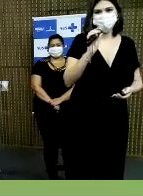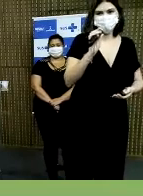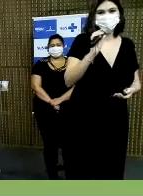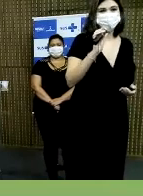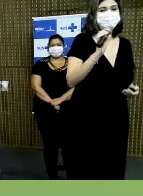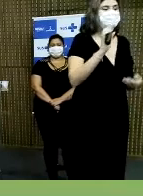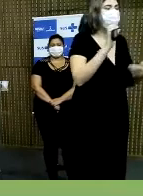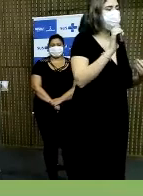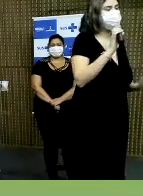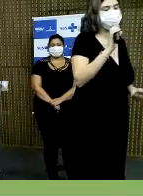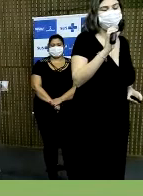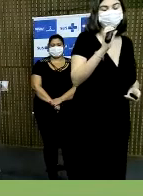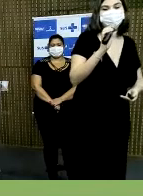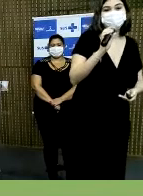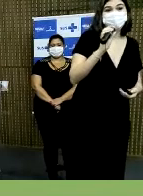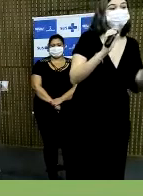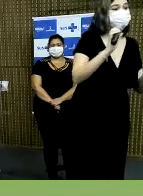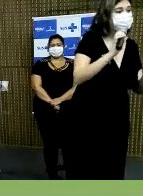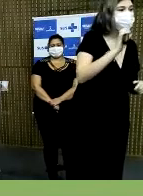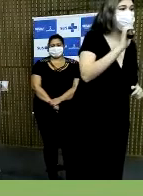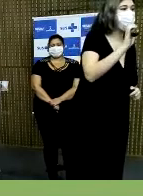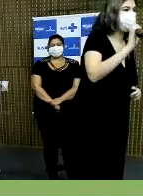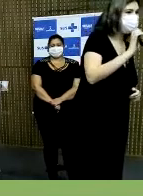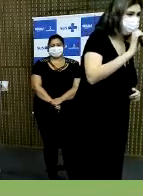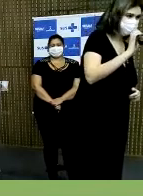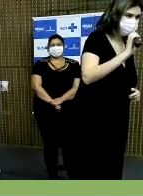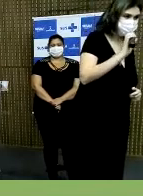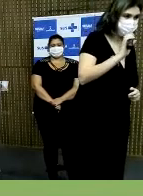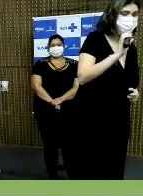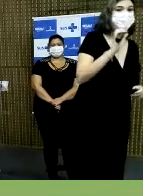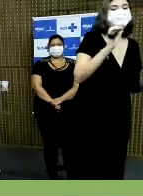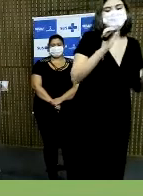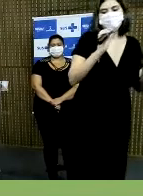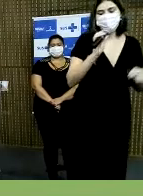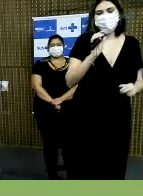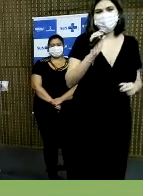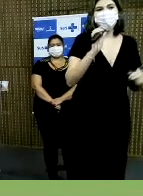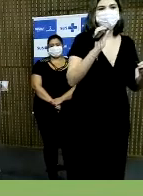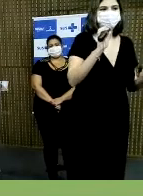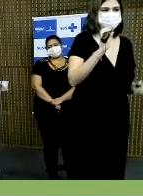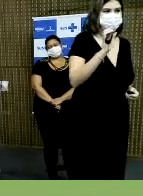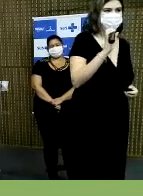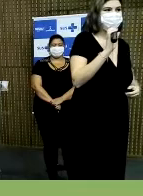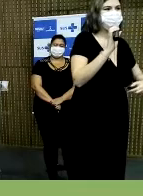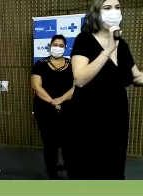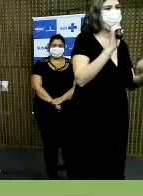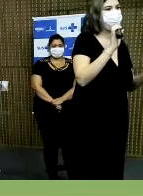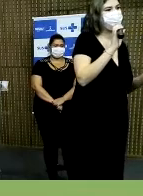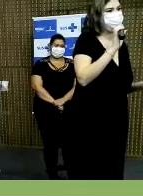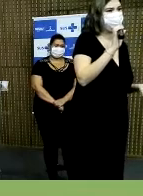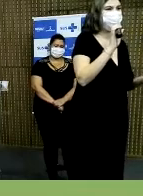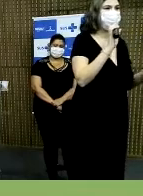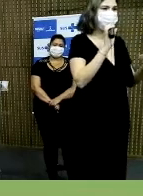essas consultas, participou ativamente, inclusive, da classificação, porém, o que muitas vezes acontecia,